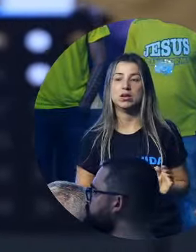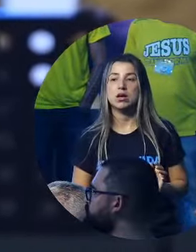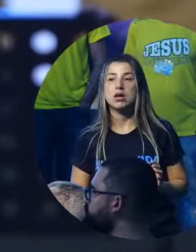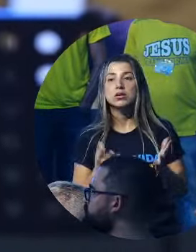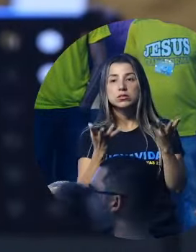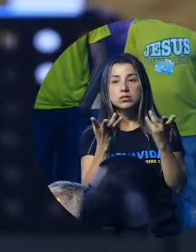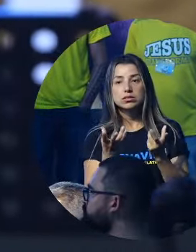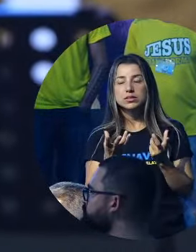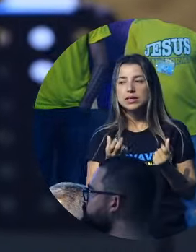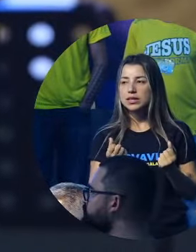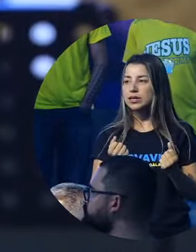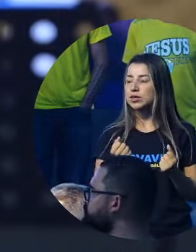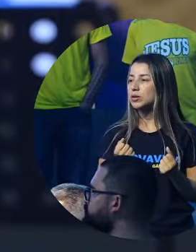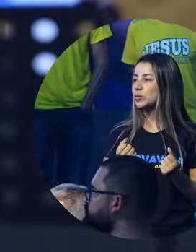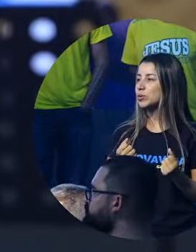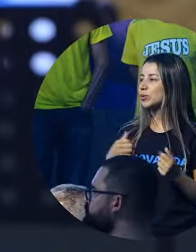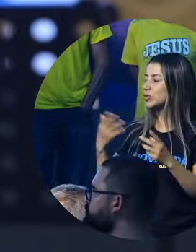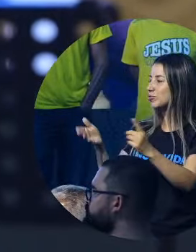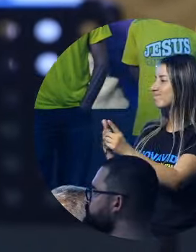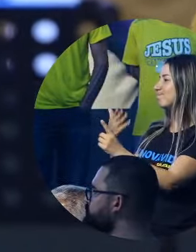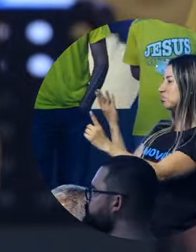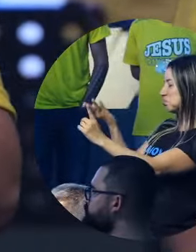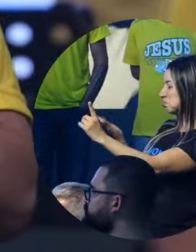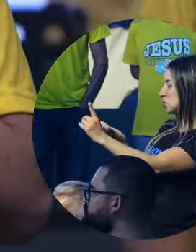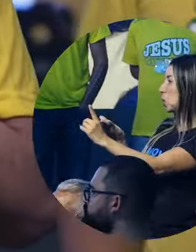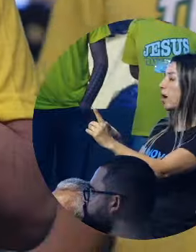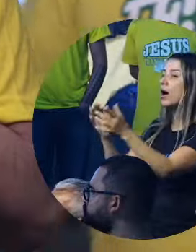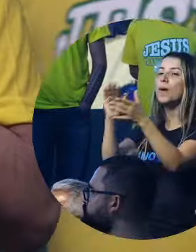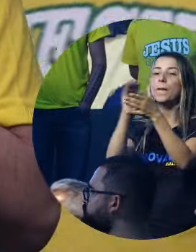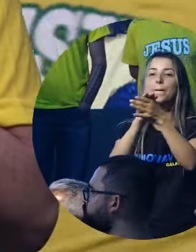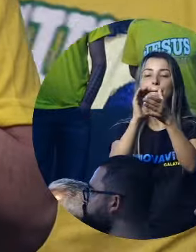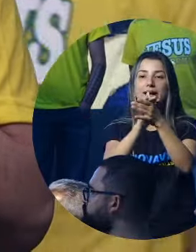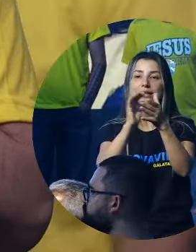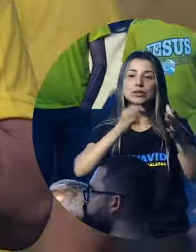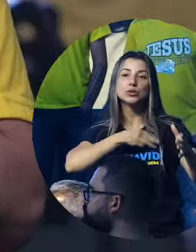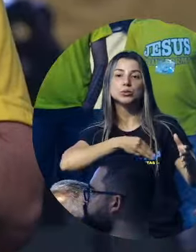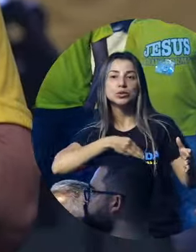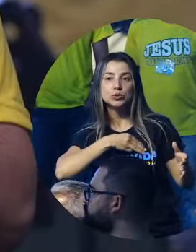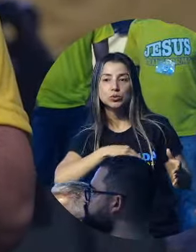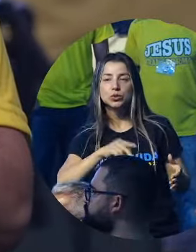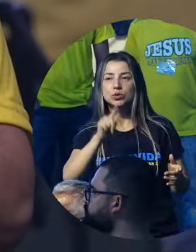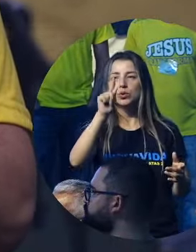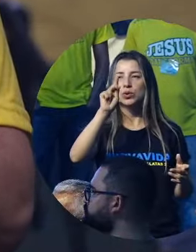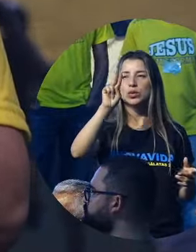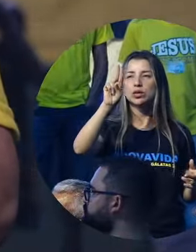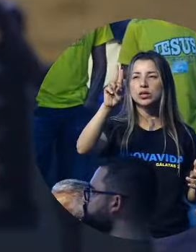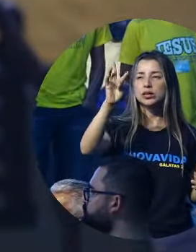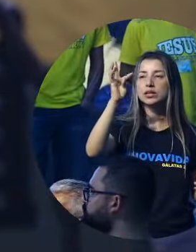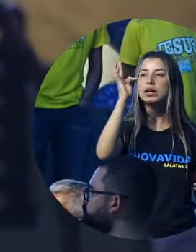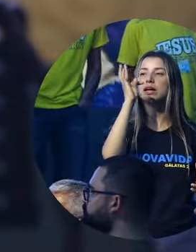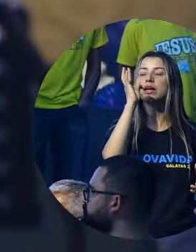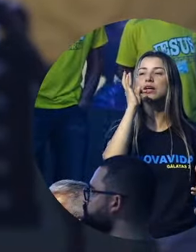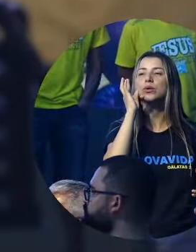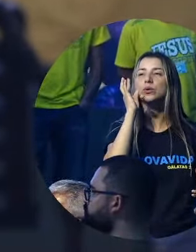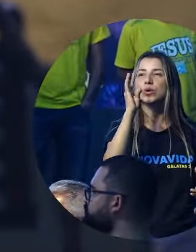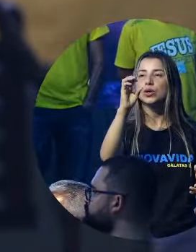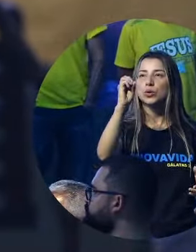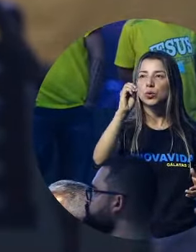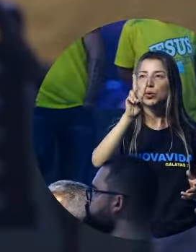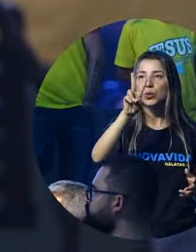aqui uma homenagem a um casal de missionários, Gunther Carlos Krieger e Wanda Krieger. Esse casal está